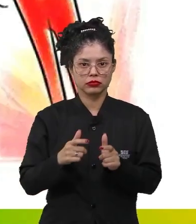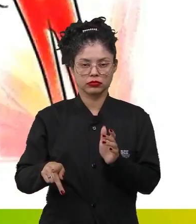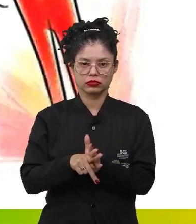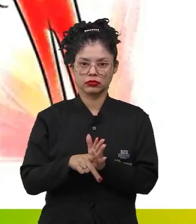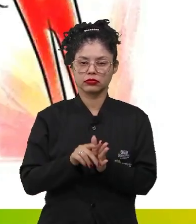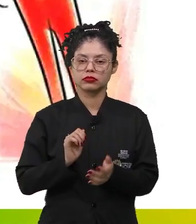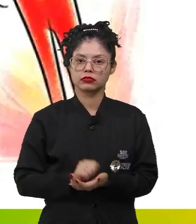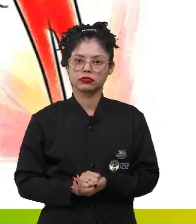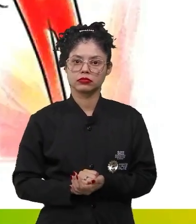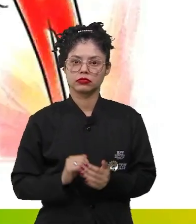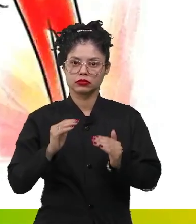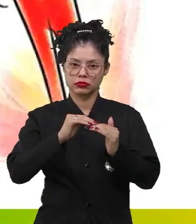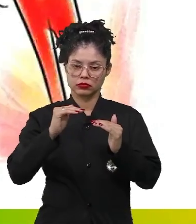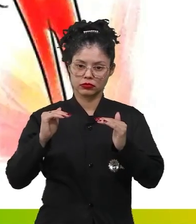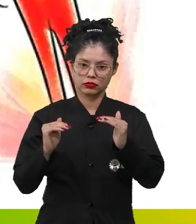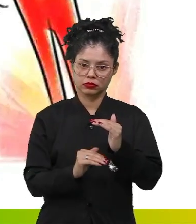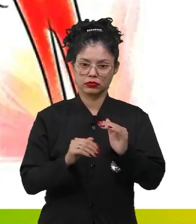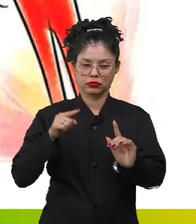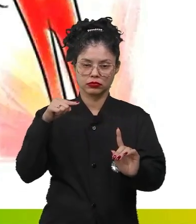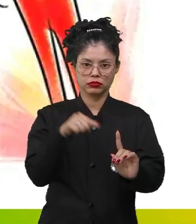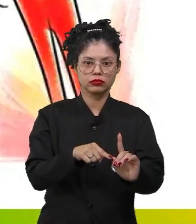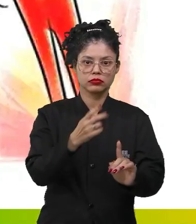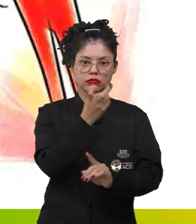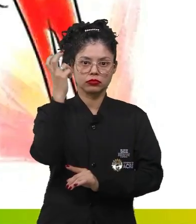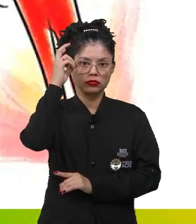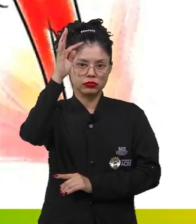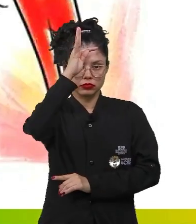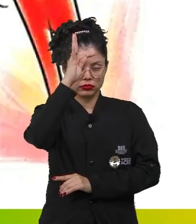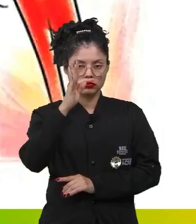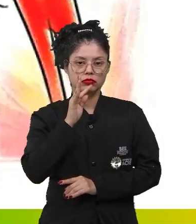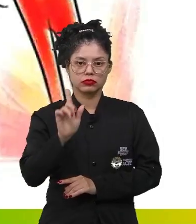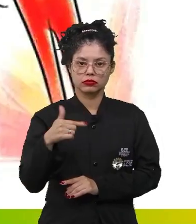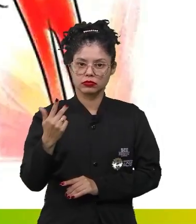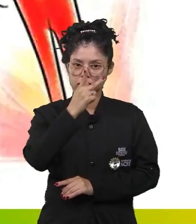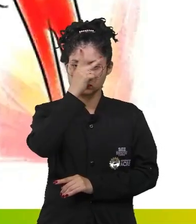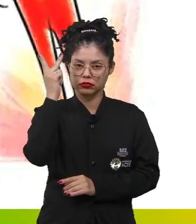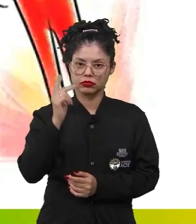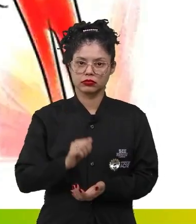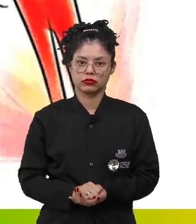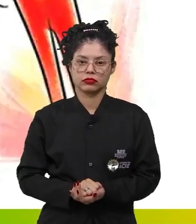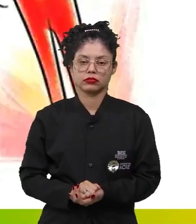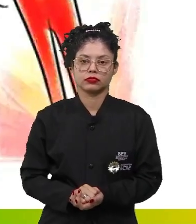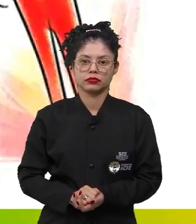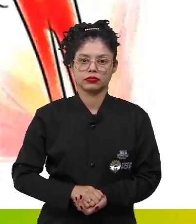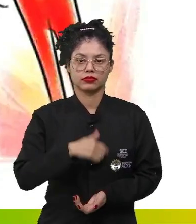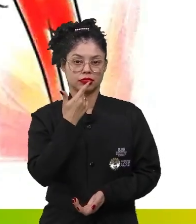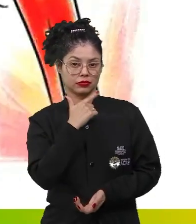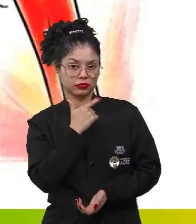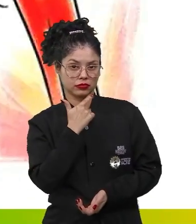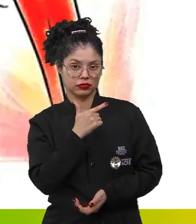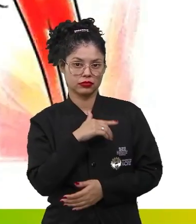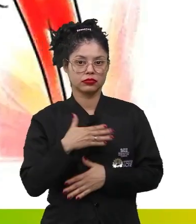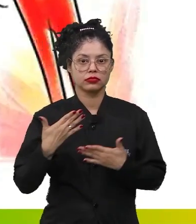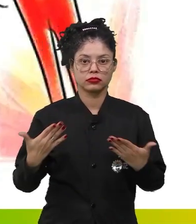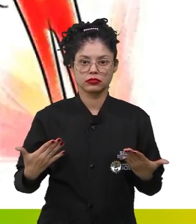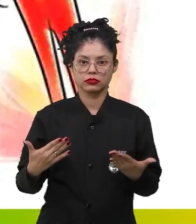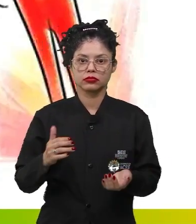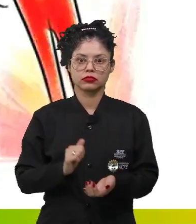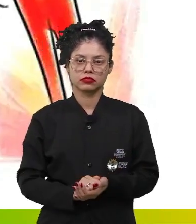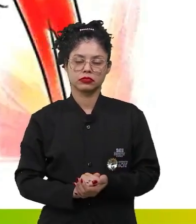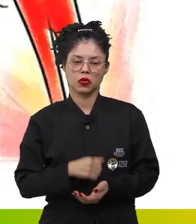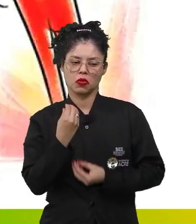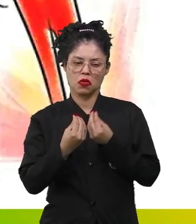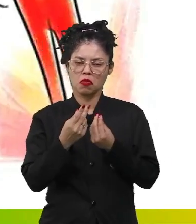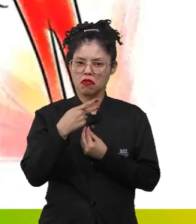questão, inferiorizar os costumes, as tradições e as pessoas, ridicularizar o sotaque